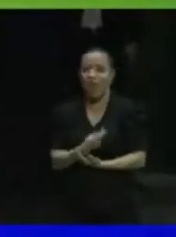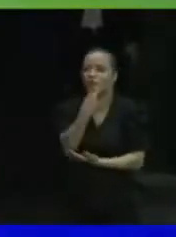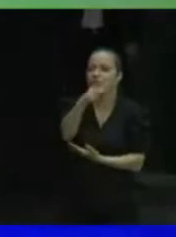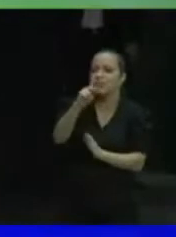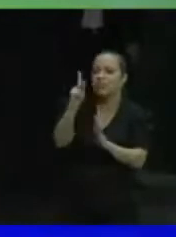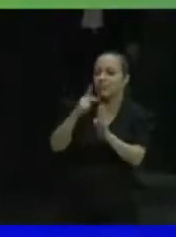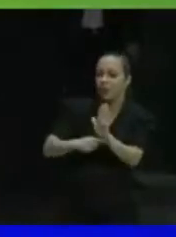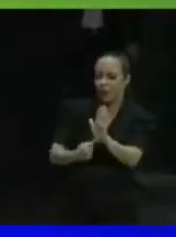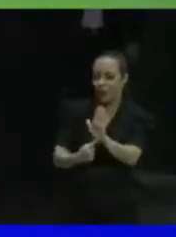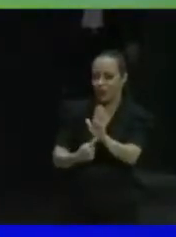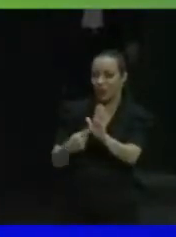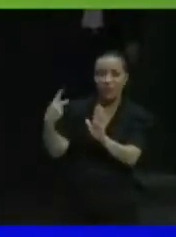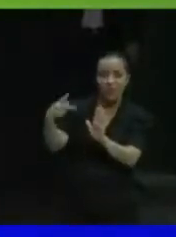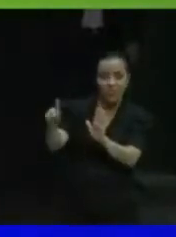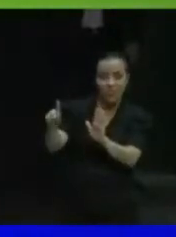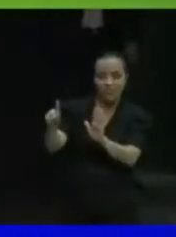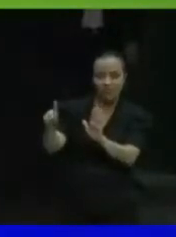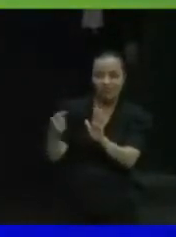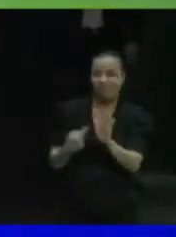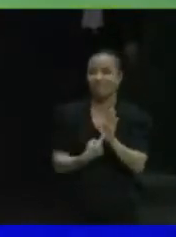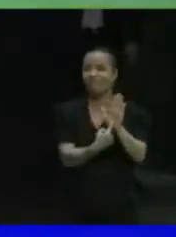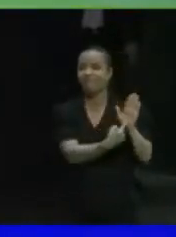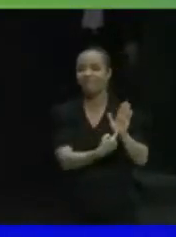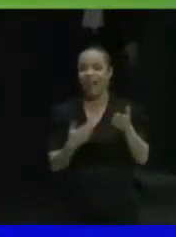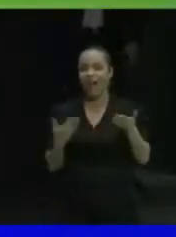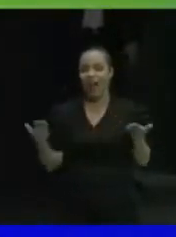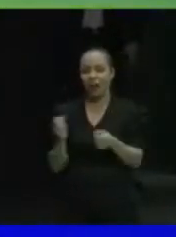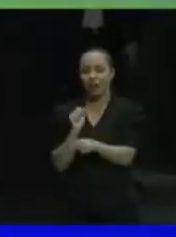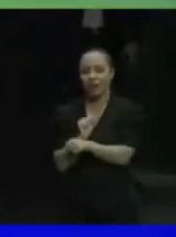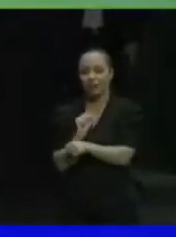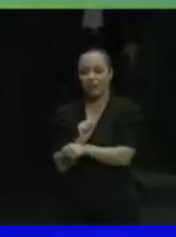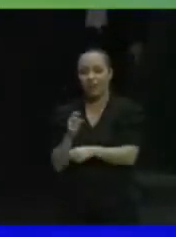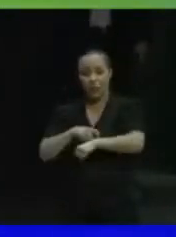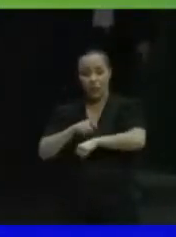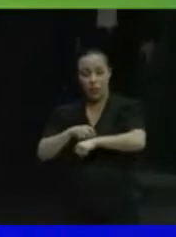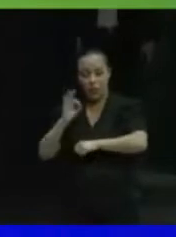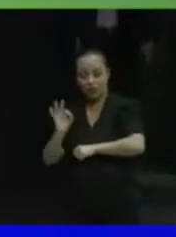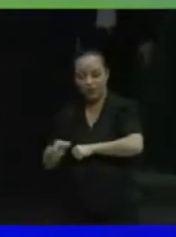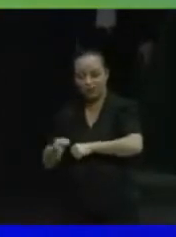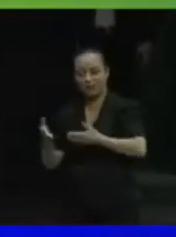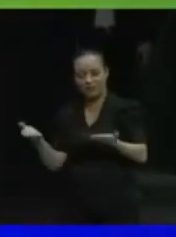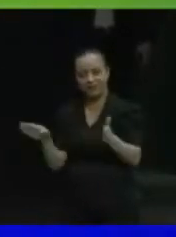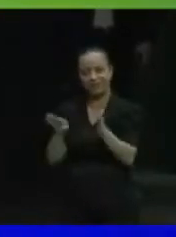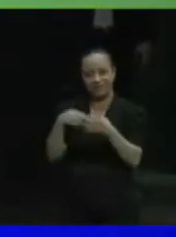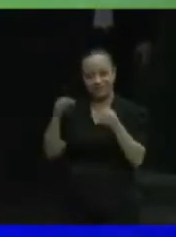projeto. Ele está aí, apenas aguardando o momento certo. Chegou a